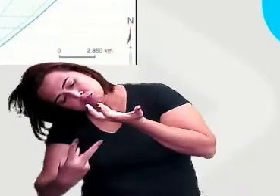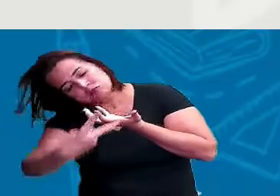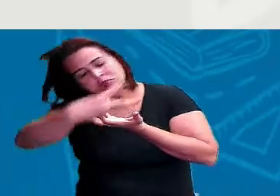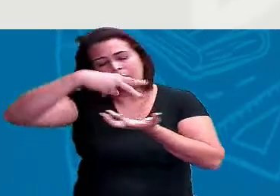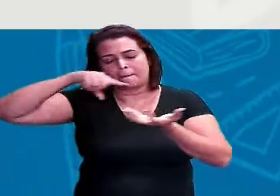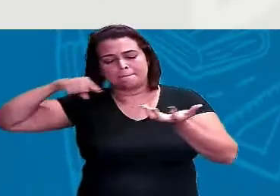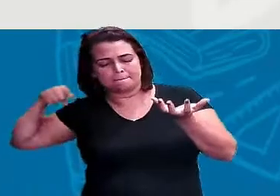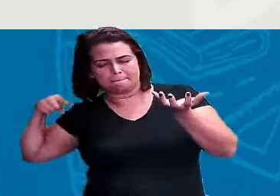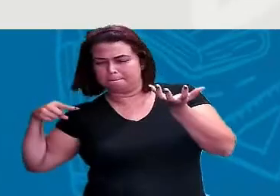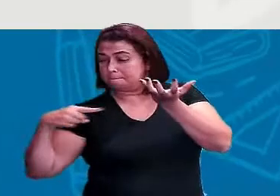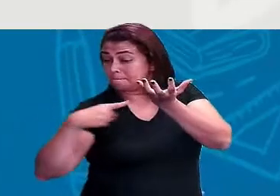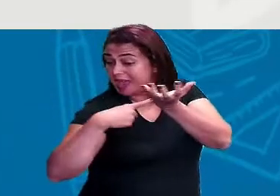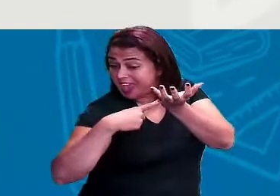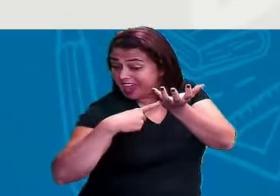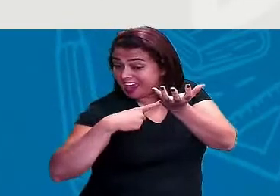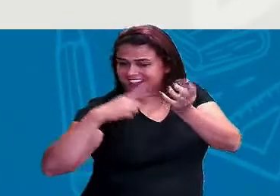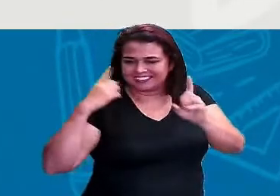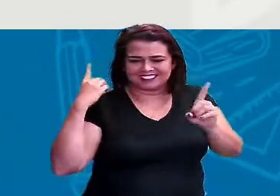planisfério, ok?